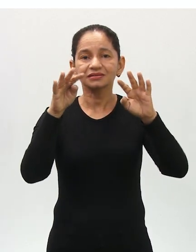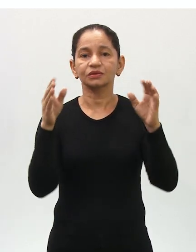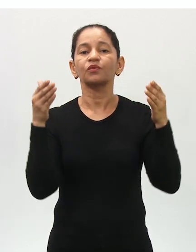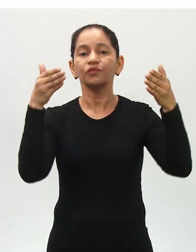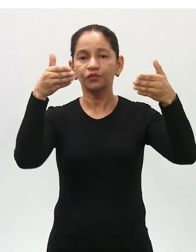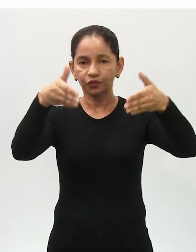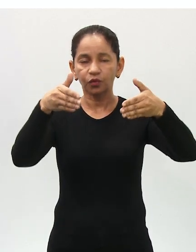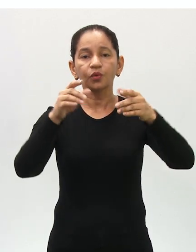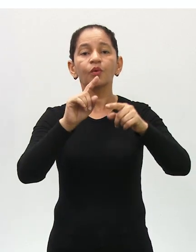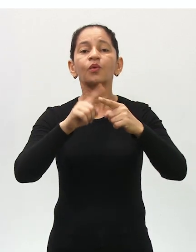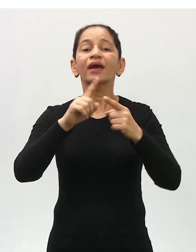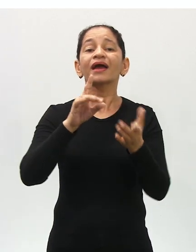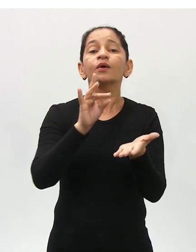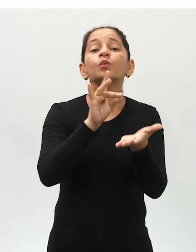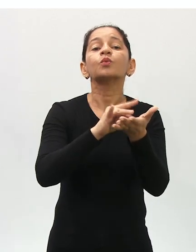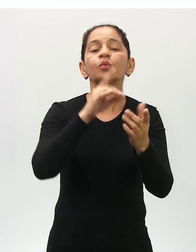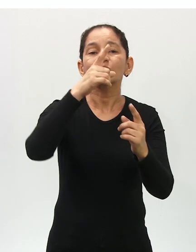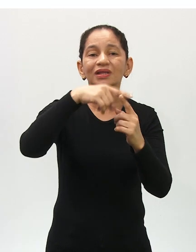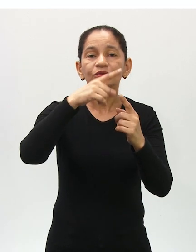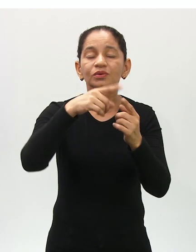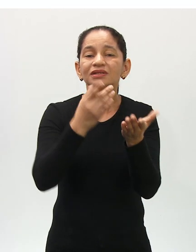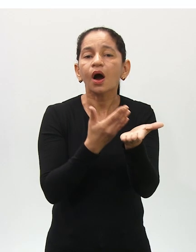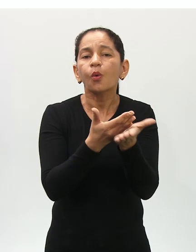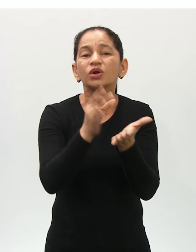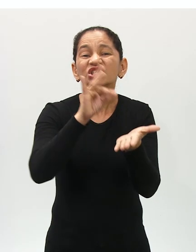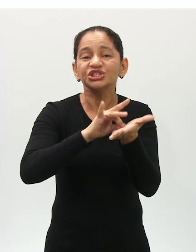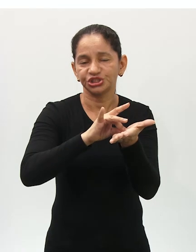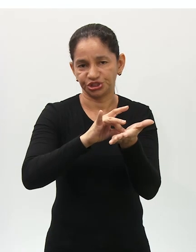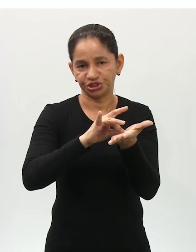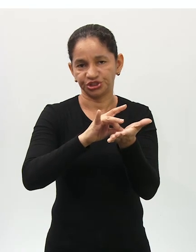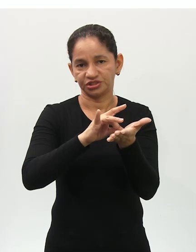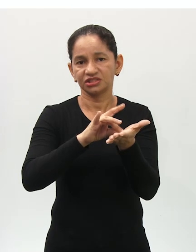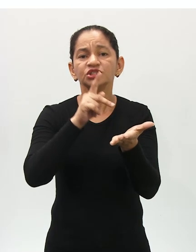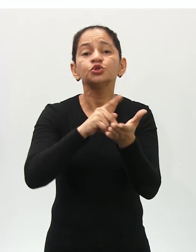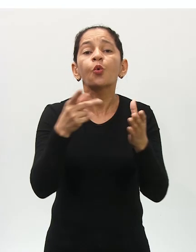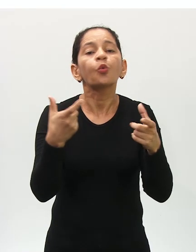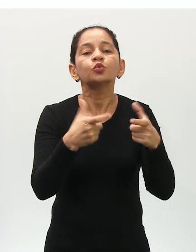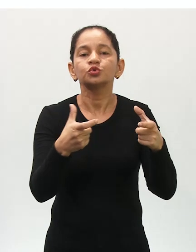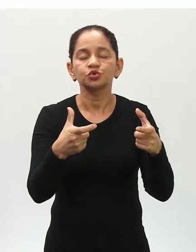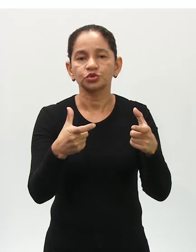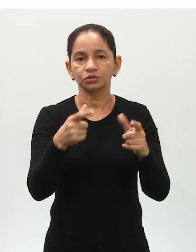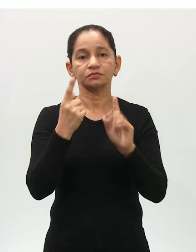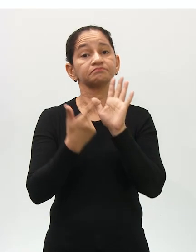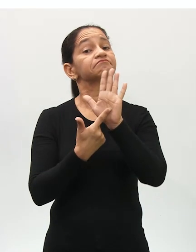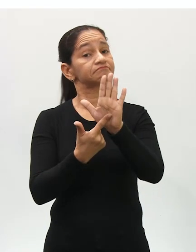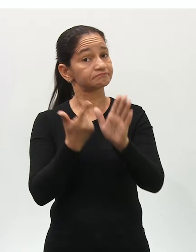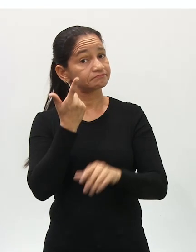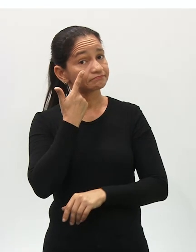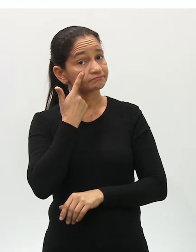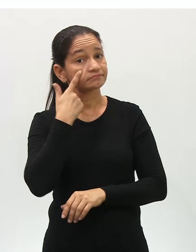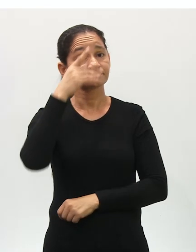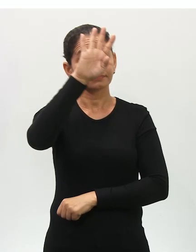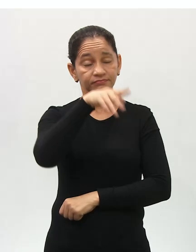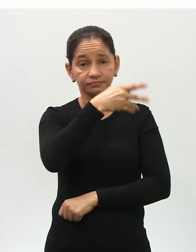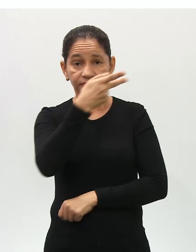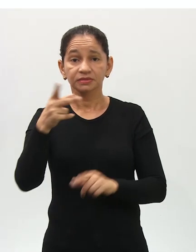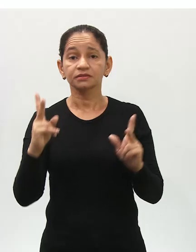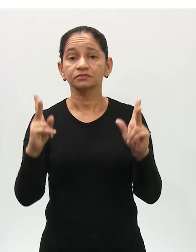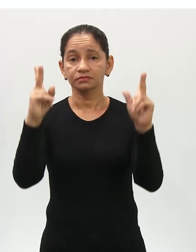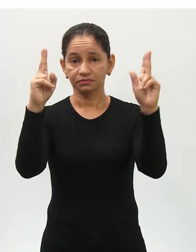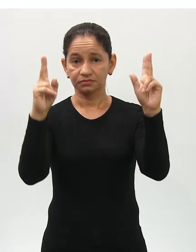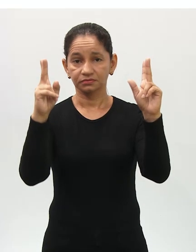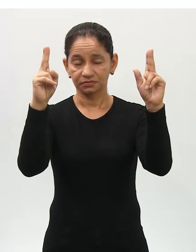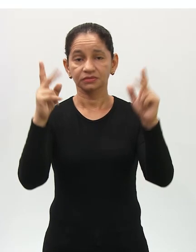especial para a natureza da receita, tá? Aqui eu mostro para vocês, né, a natureza da receita. Isso aqui é um recorte